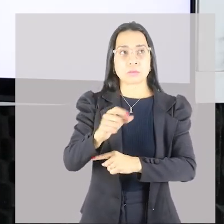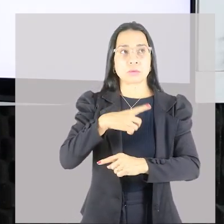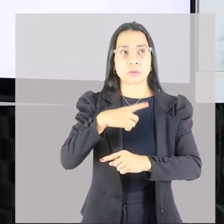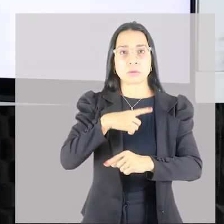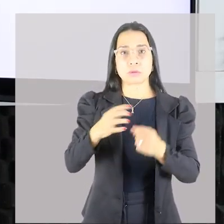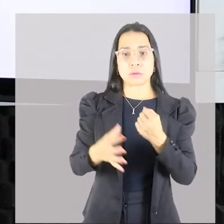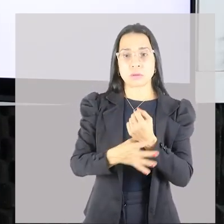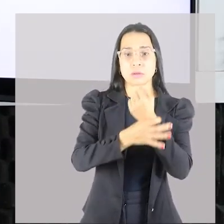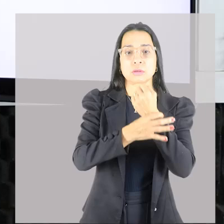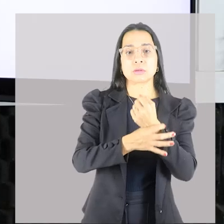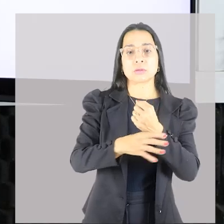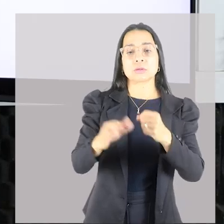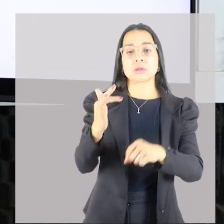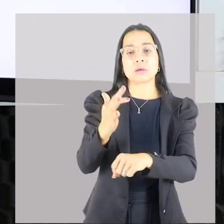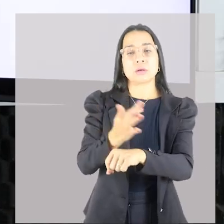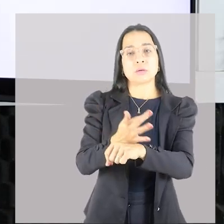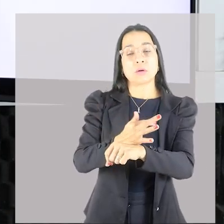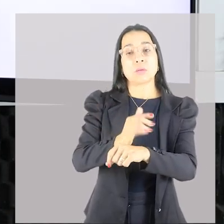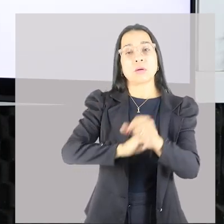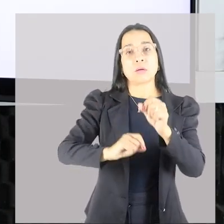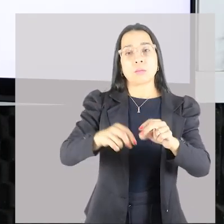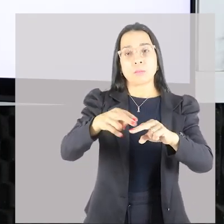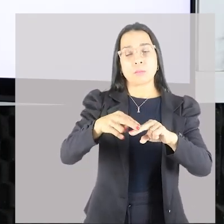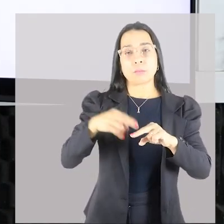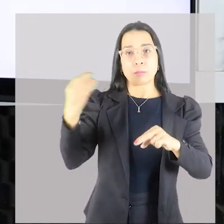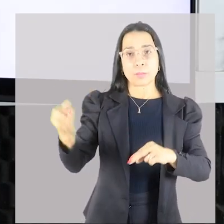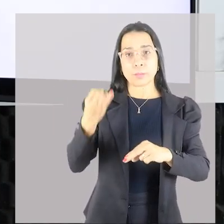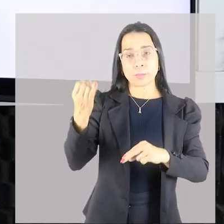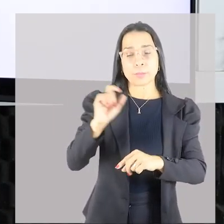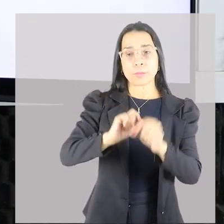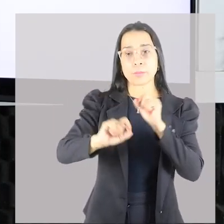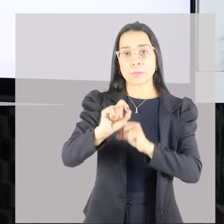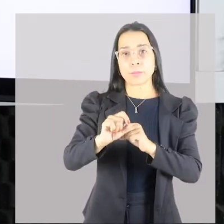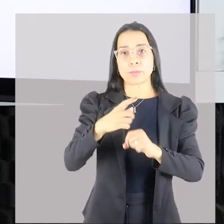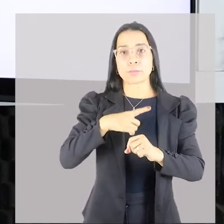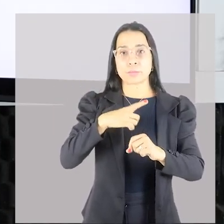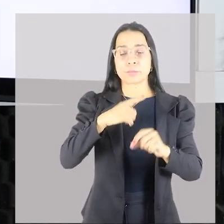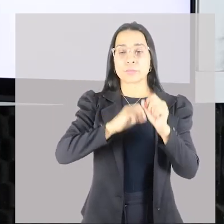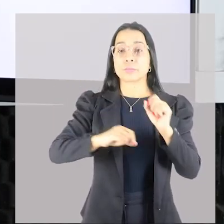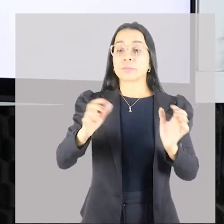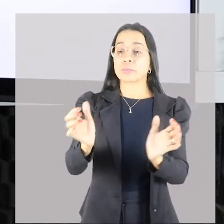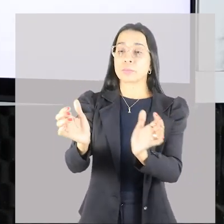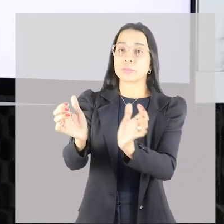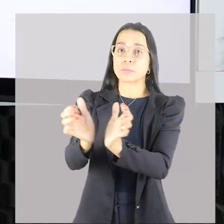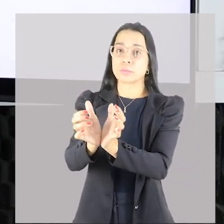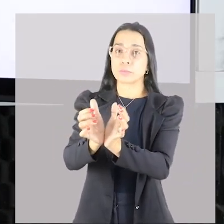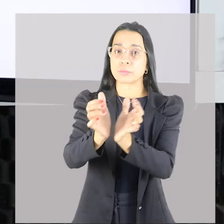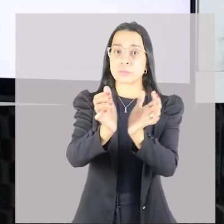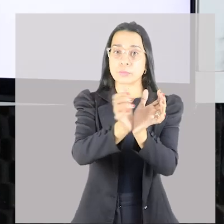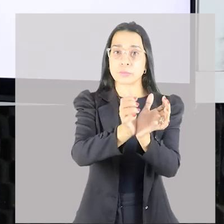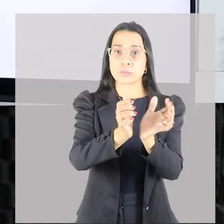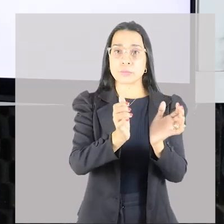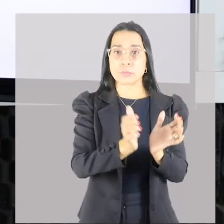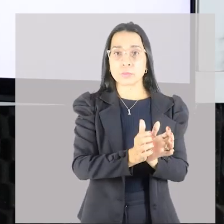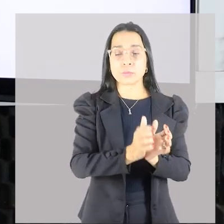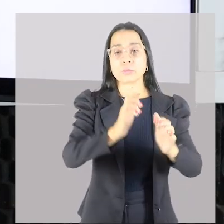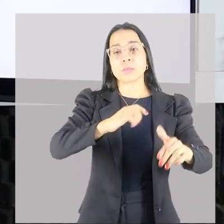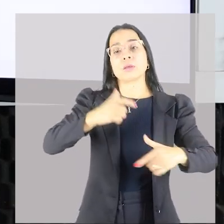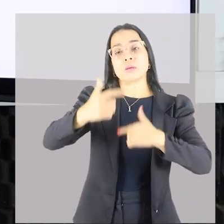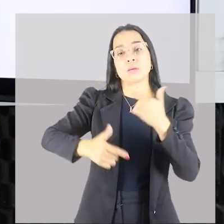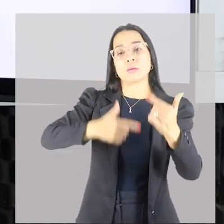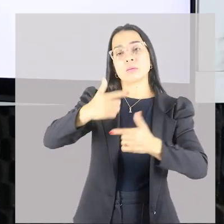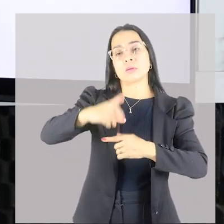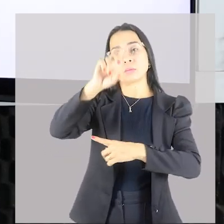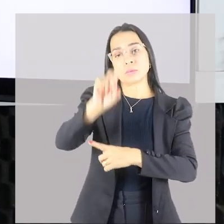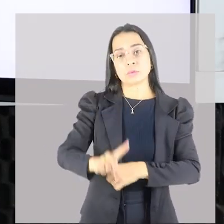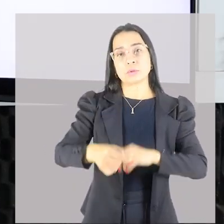garantia formal. Por isso a importância, como eu te falei, da existência desses grupos, né? Para lutar por direitos, para mostrar aquilo que